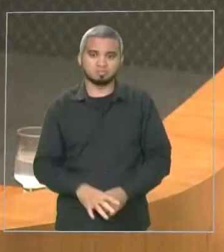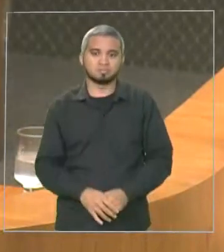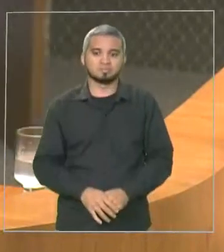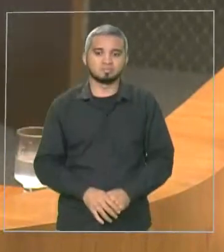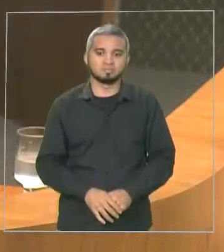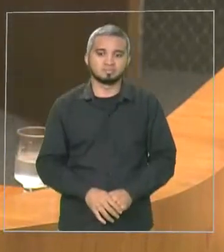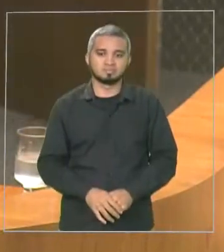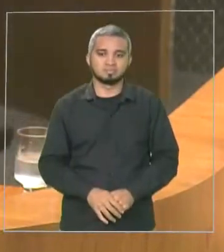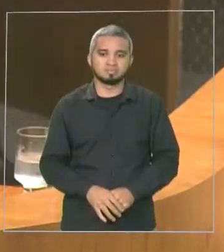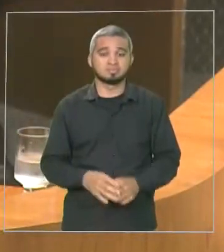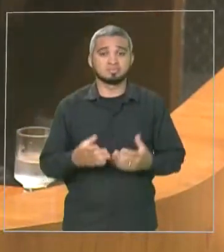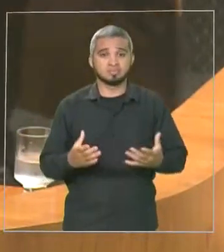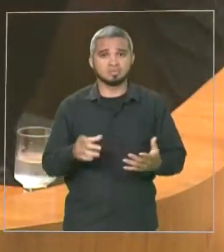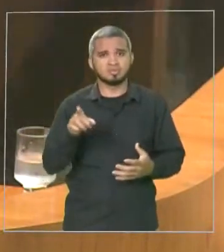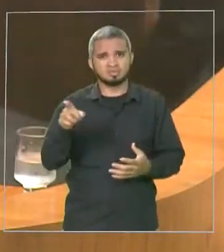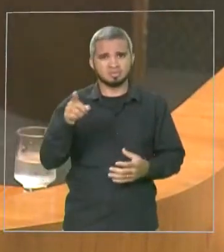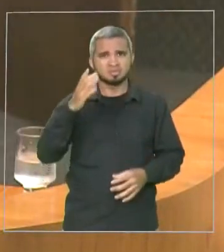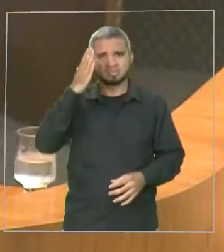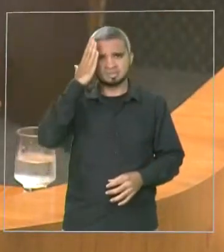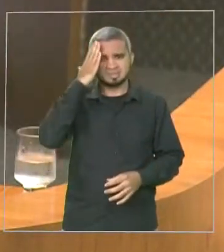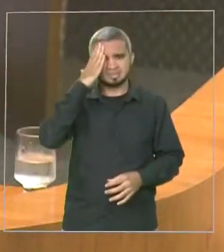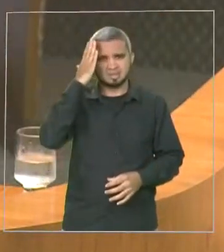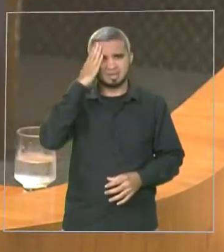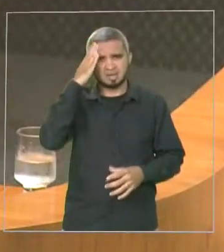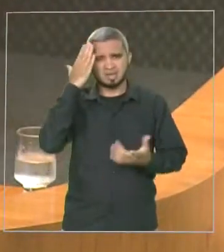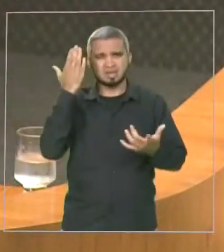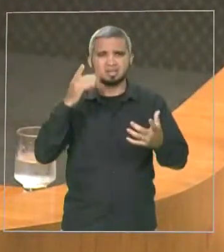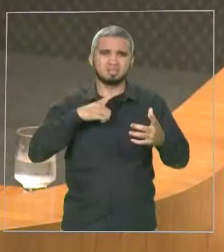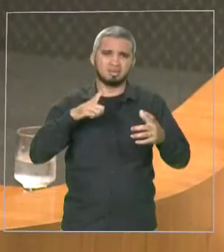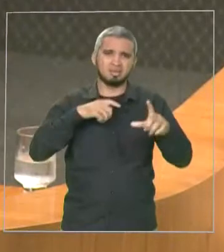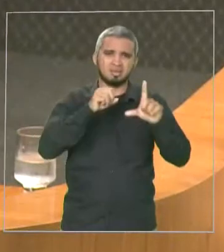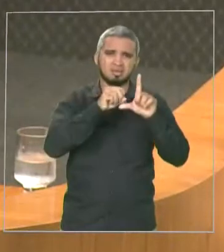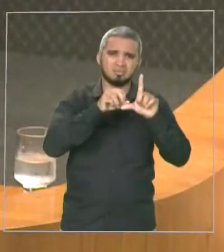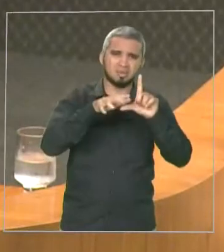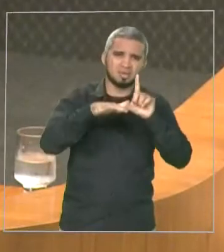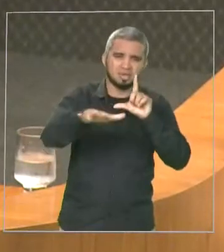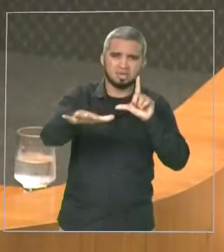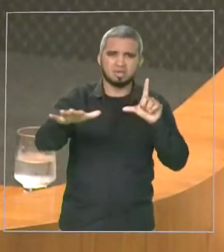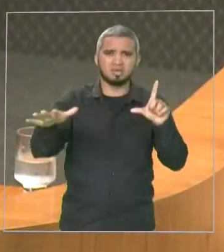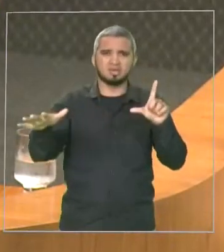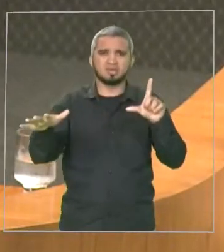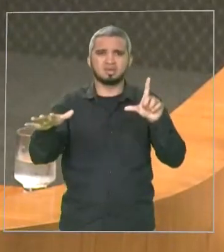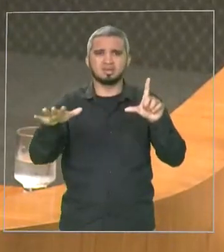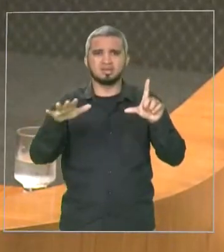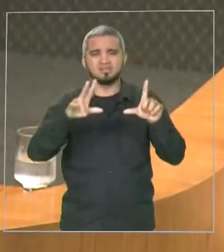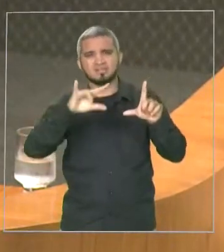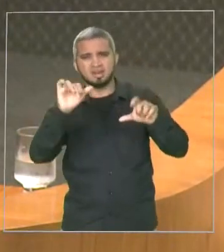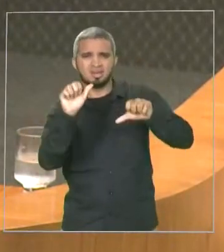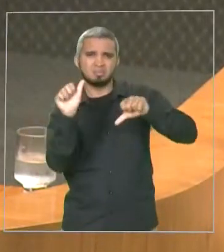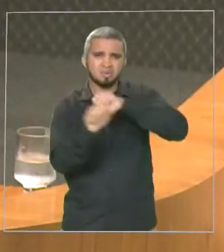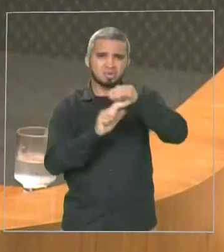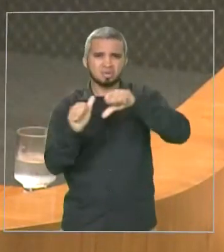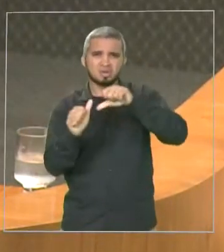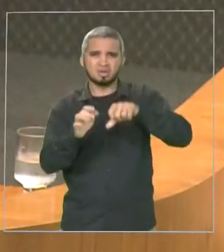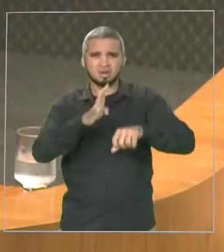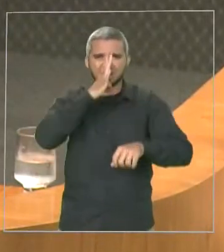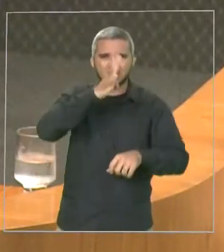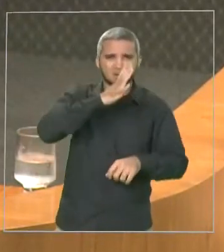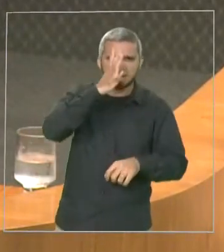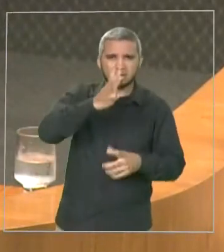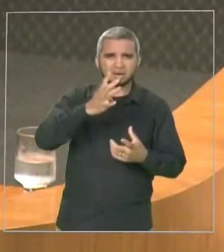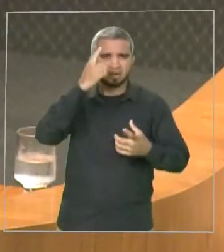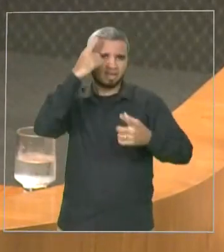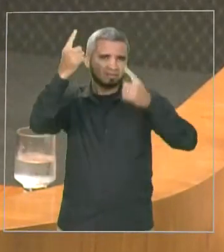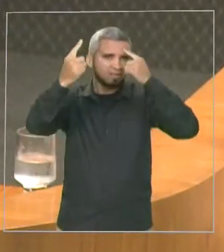momento, as questões de mídia e até as disputas eleitorais mesmo, deputado, acabam virando, e a gente está tendo o